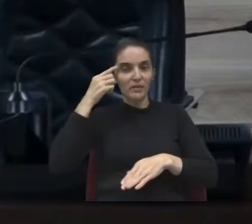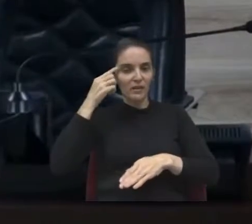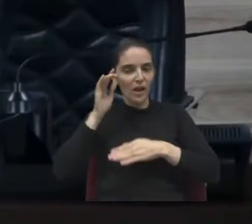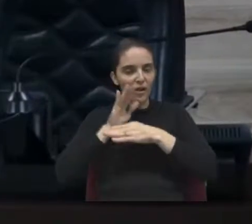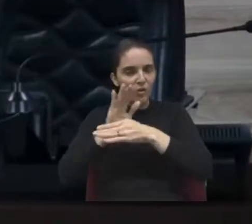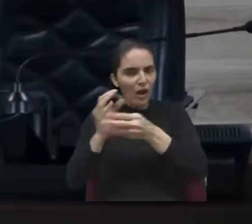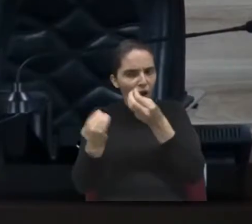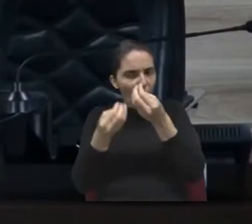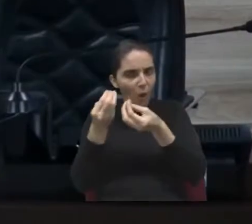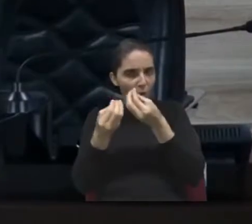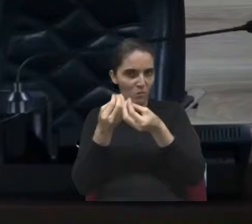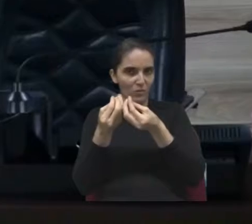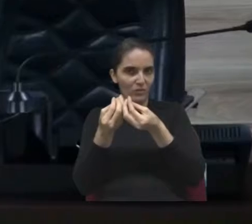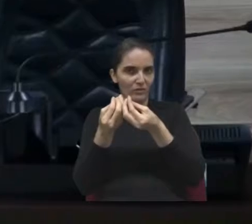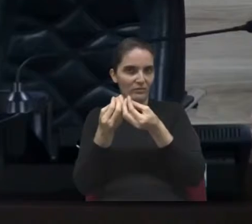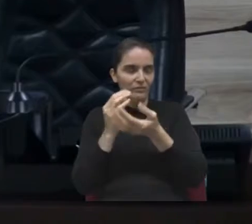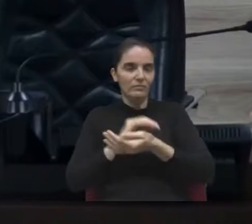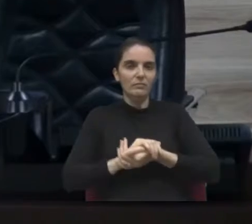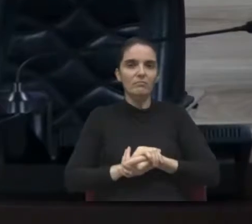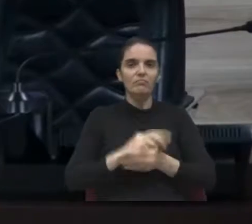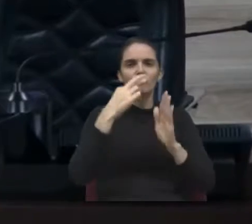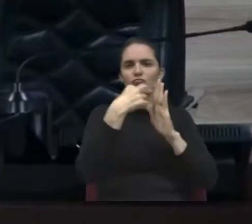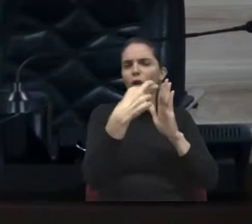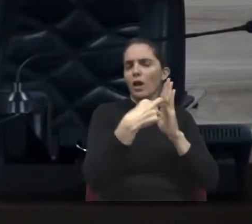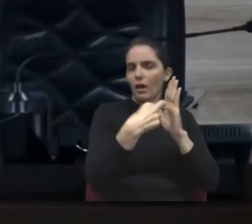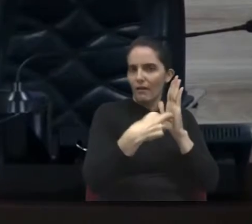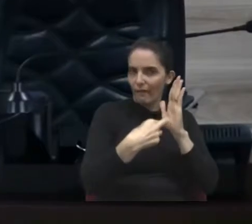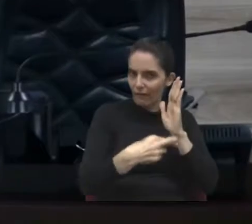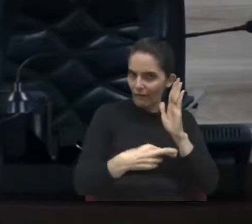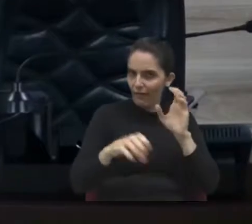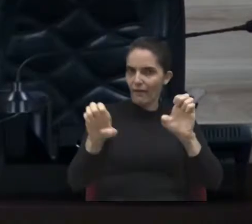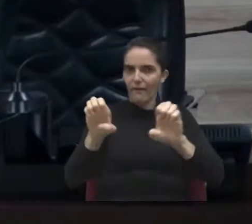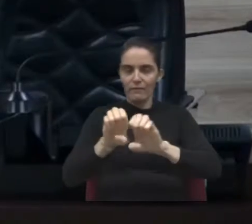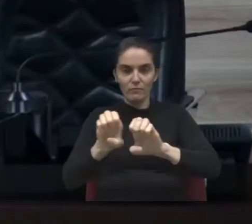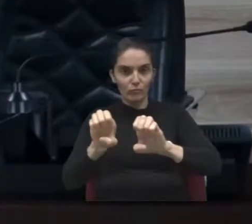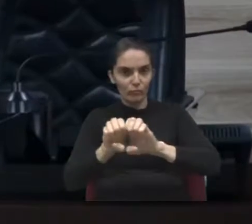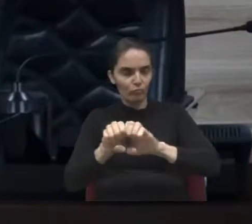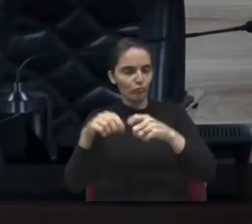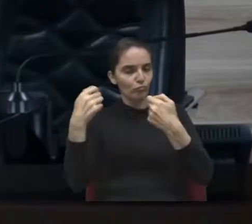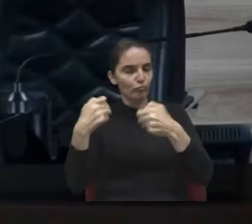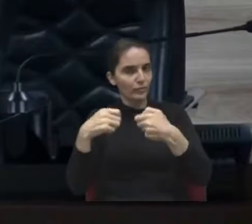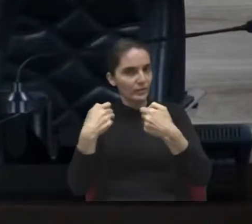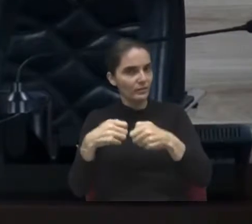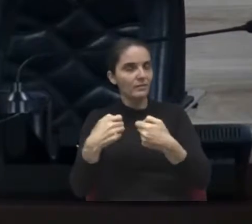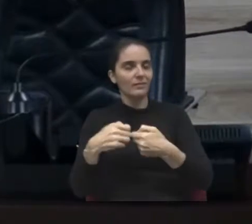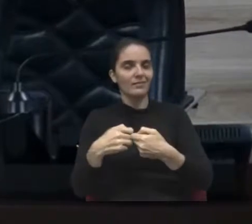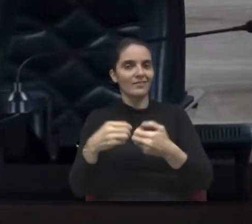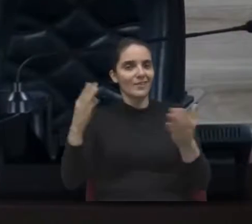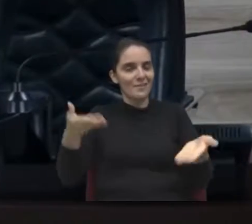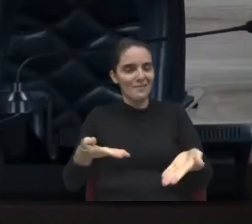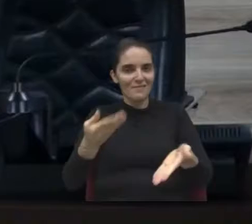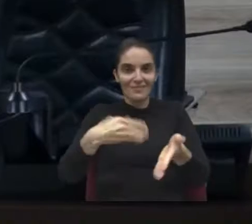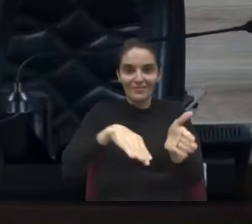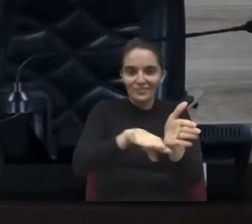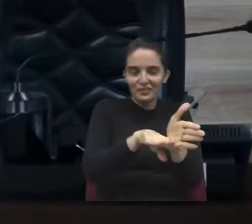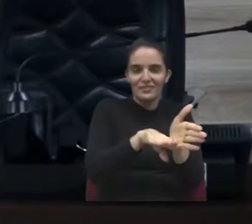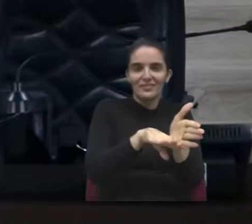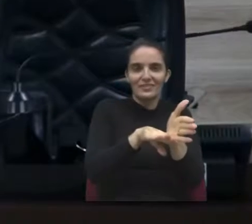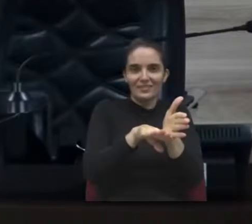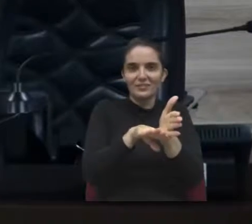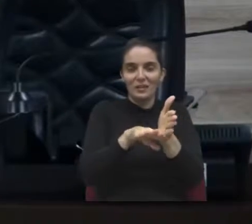desse regimento, desse estatuto, para poder hoje chegar e, com muita alegria,